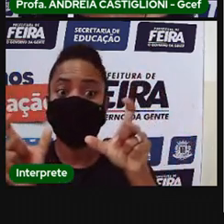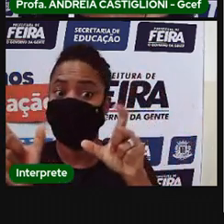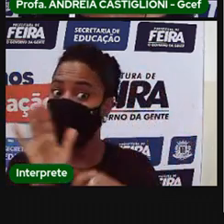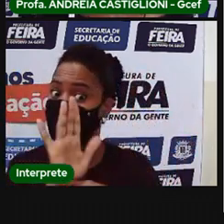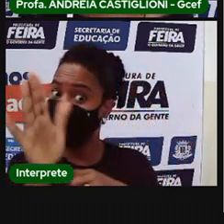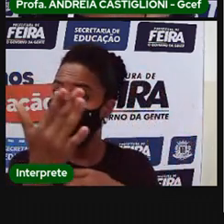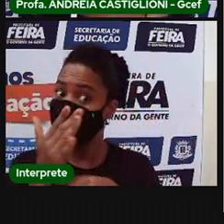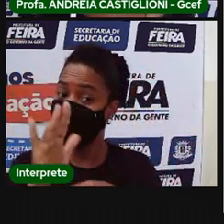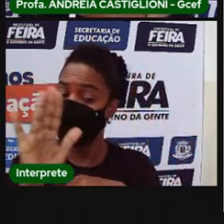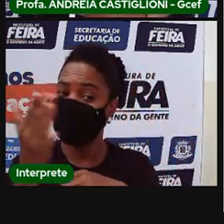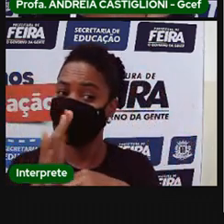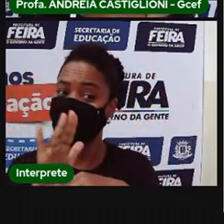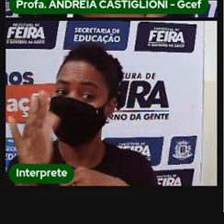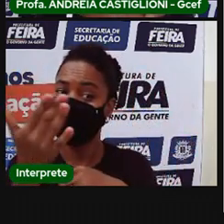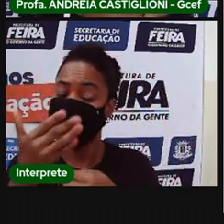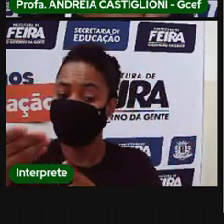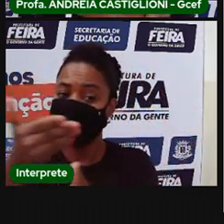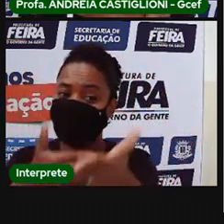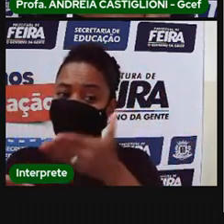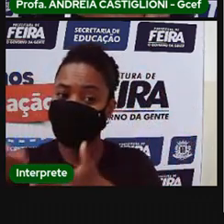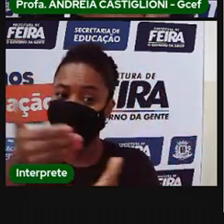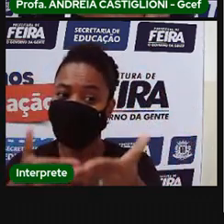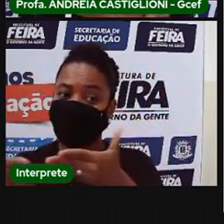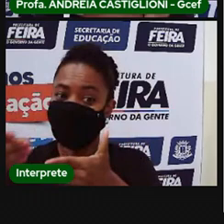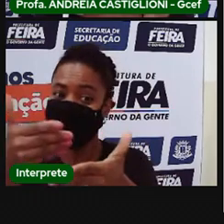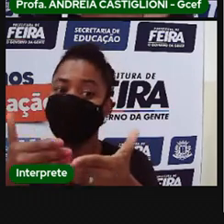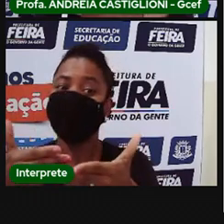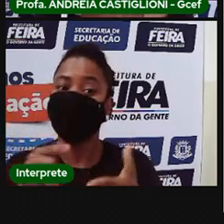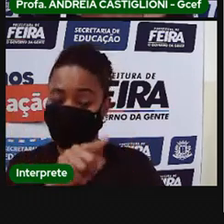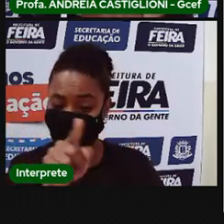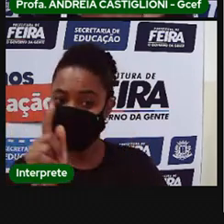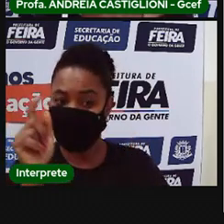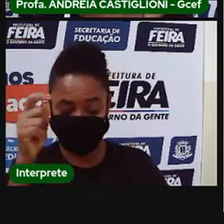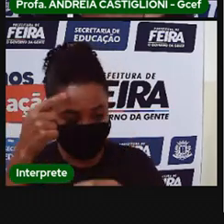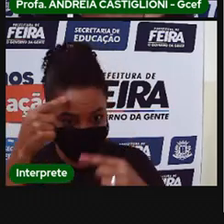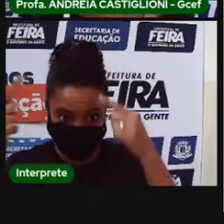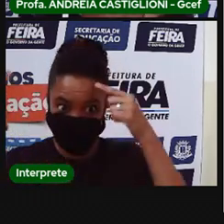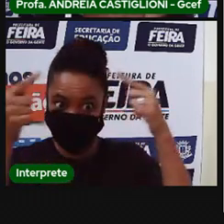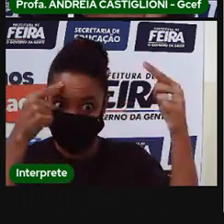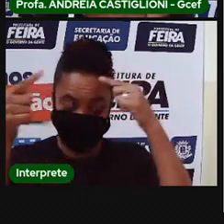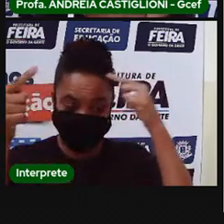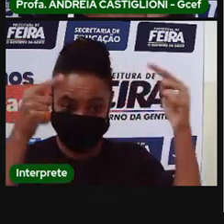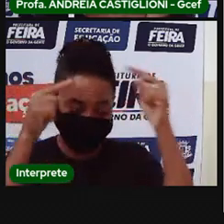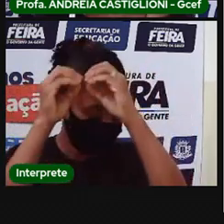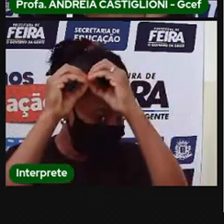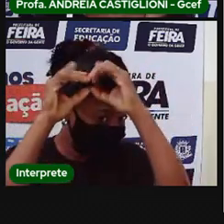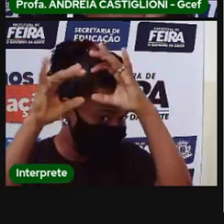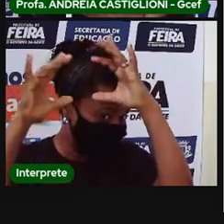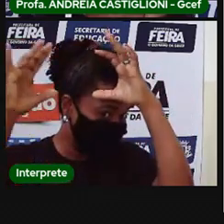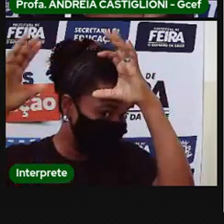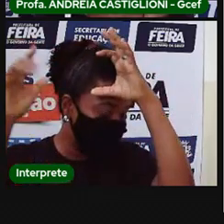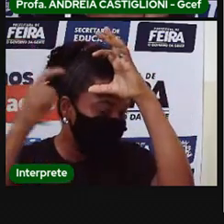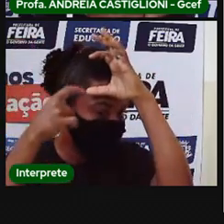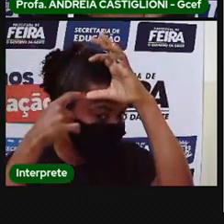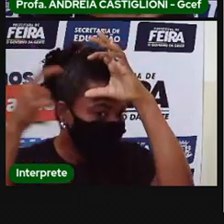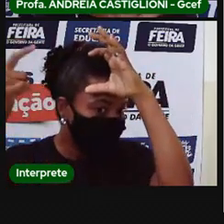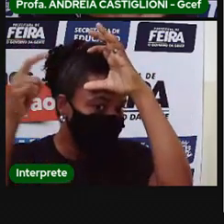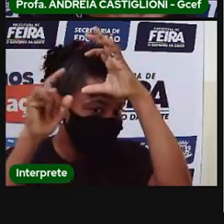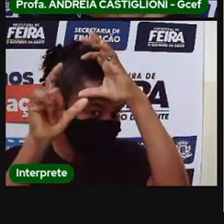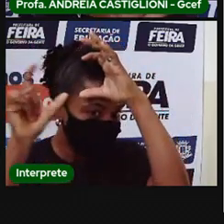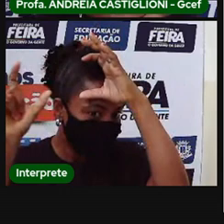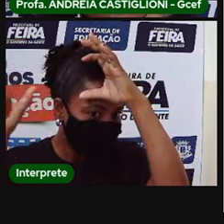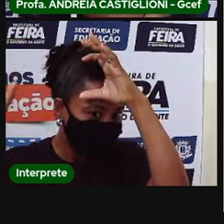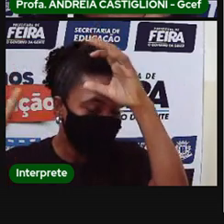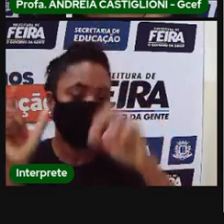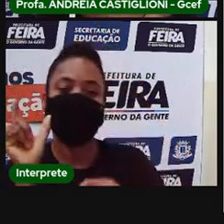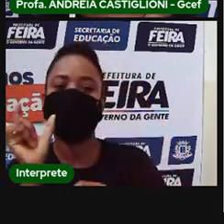colaborativa, coletiva e colaborativa. Todos vocês participaram, né? 338 pessoas. Vou aqui revelar. Tchan,